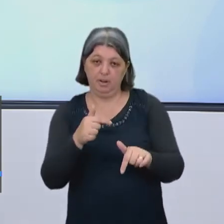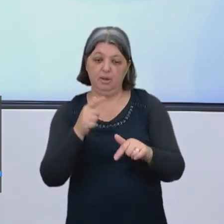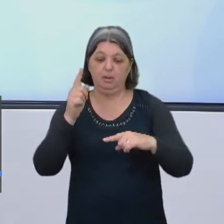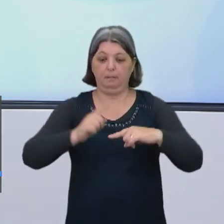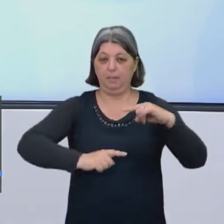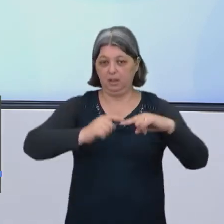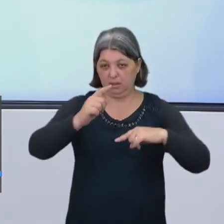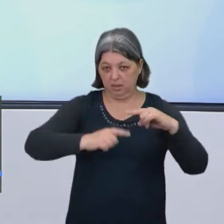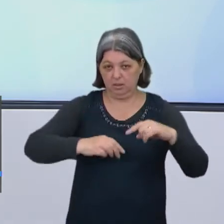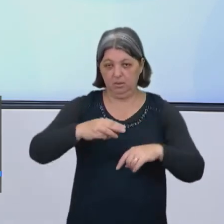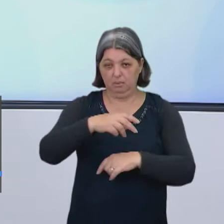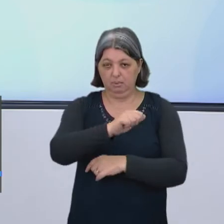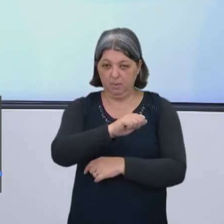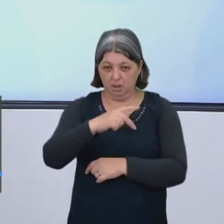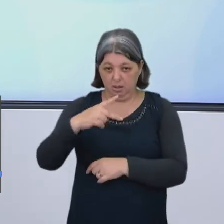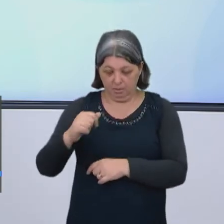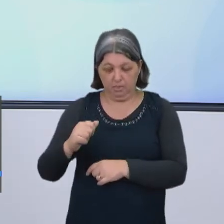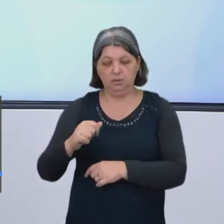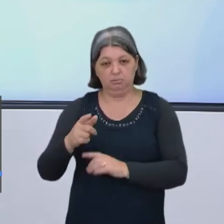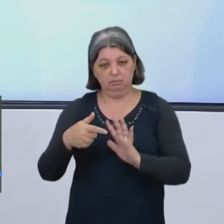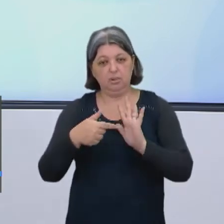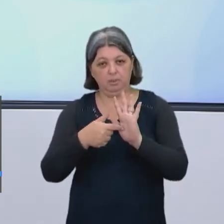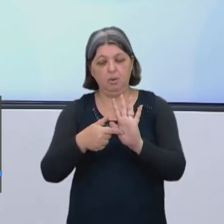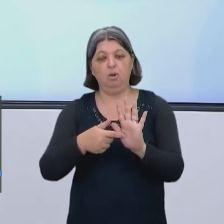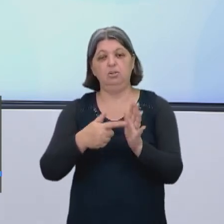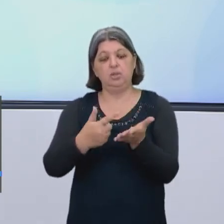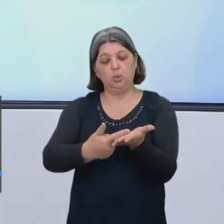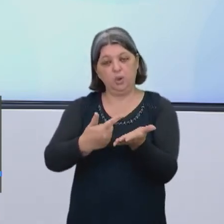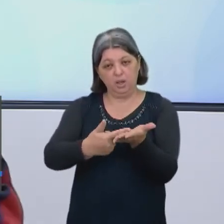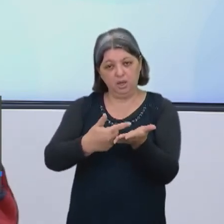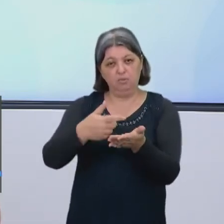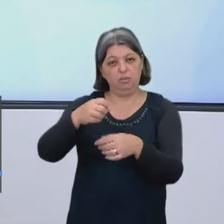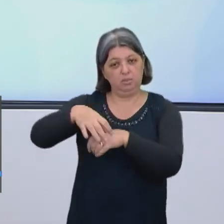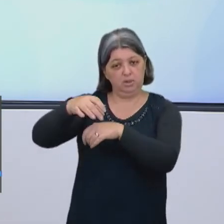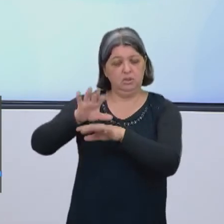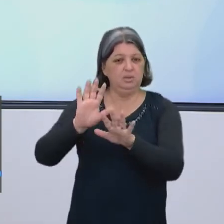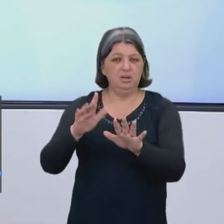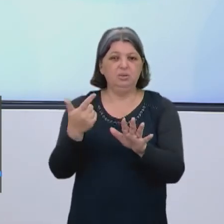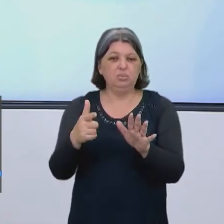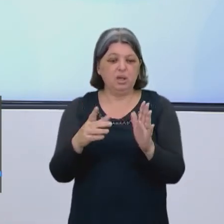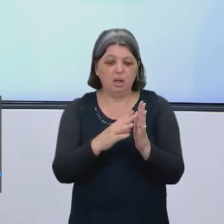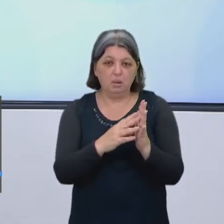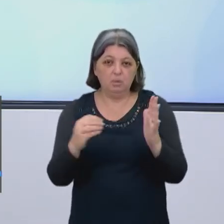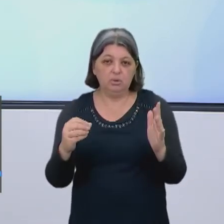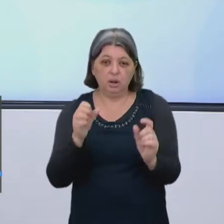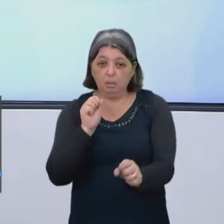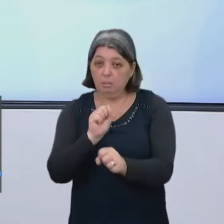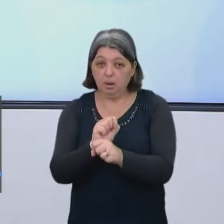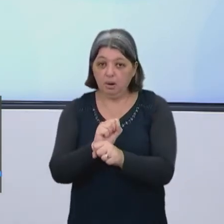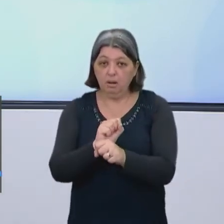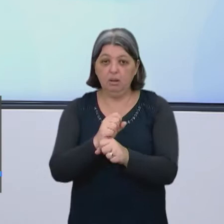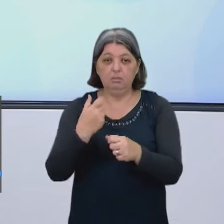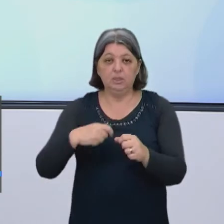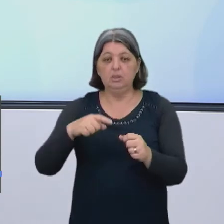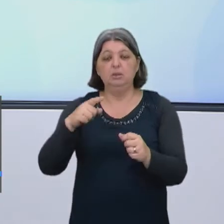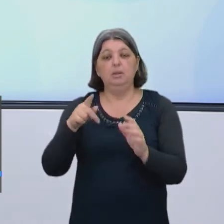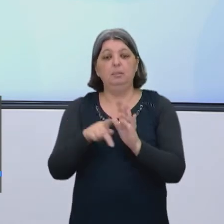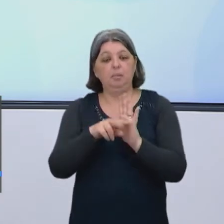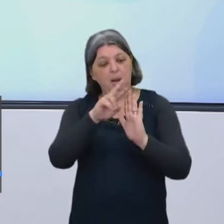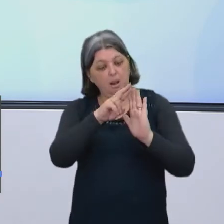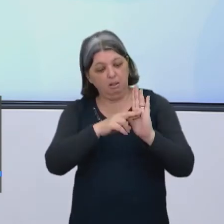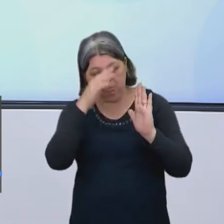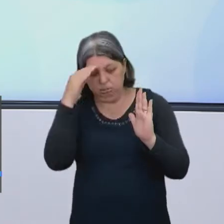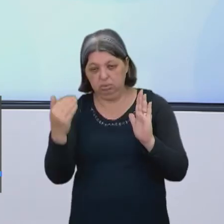que o mapa indica, não é isso? Mas, assim, não existe um modelo engessado, vou seguir à risca aquilo que a gente sabe da